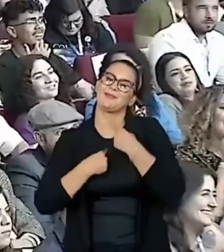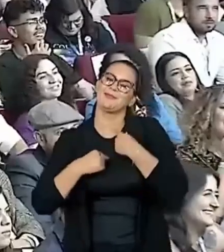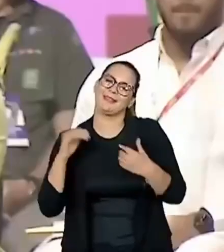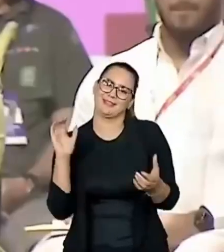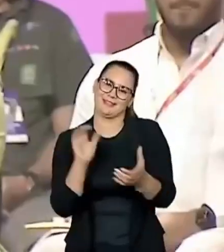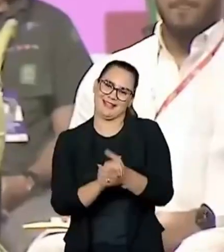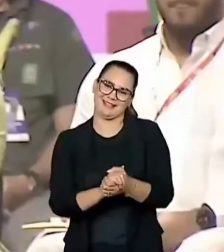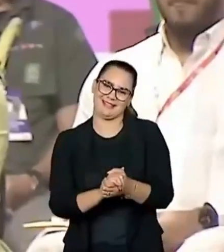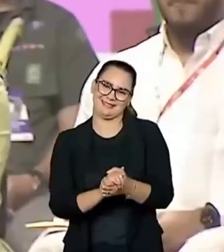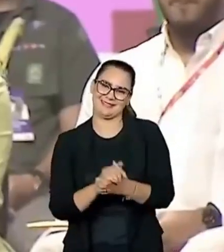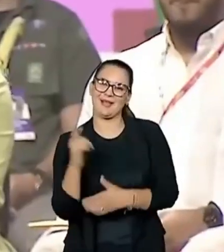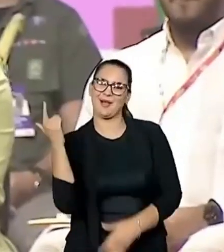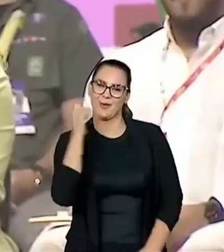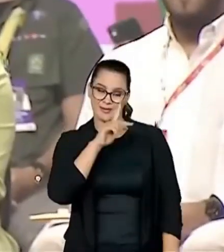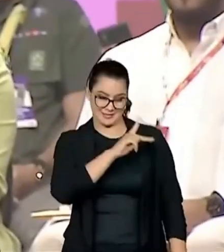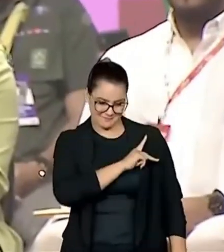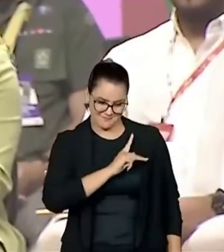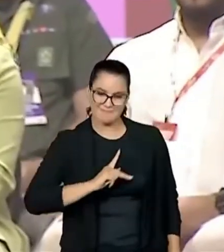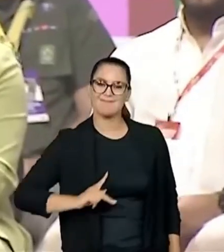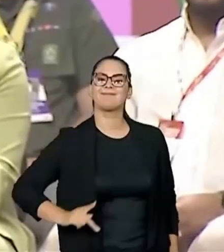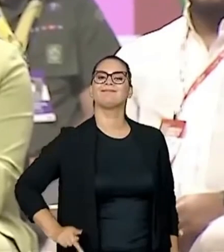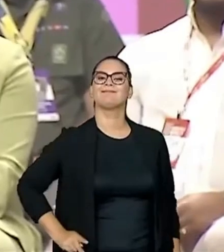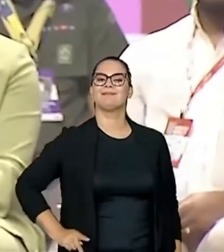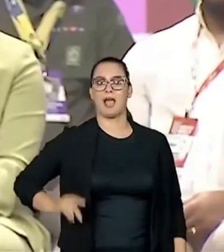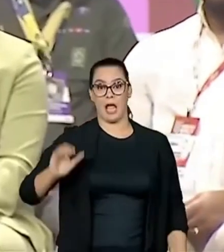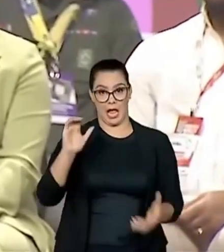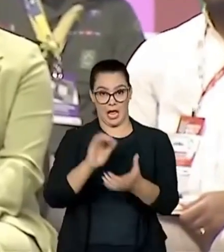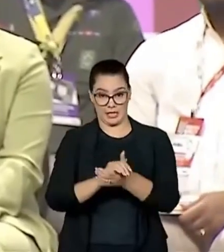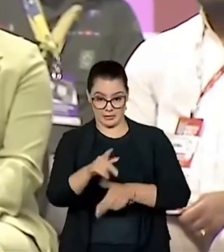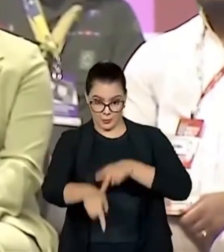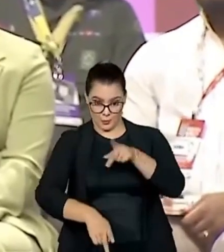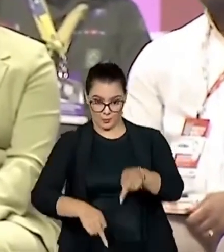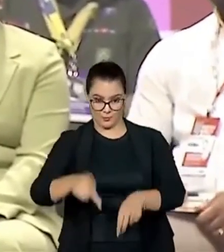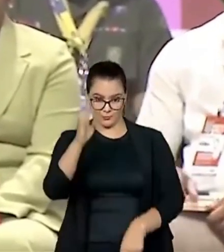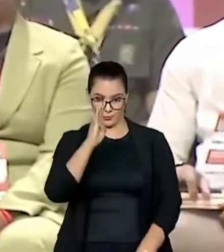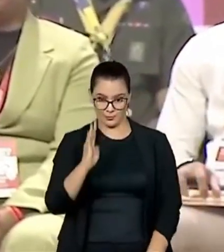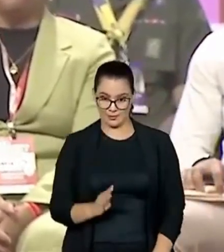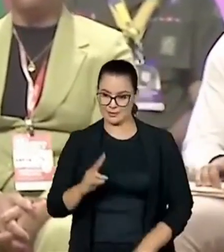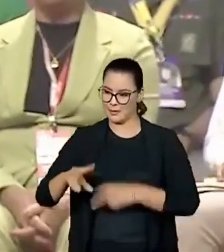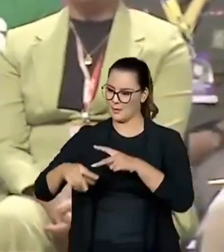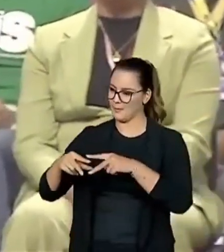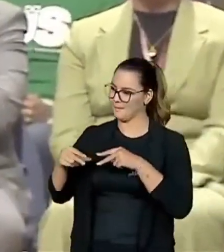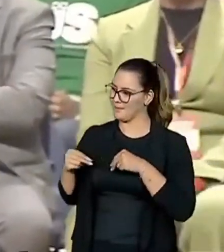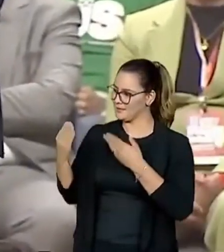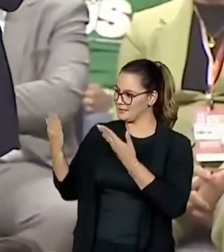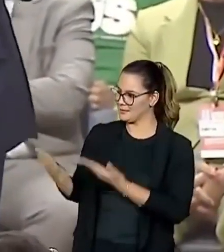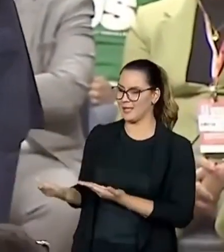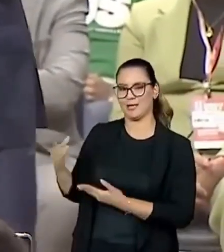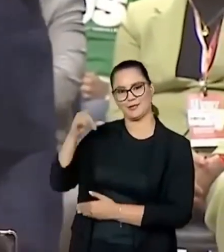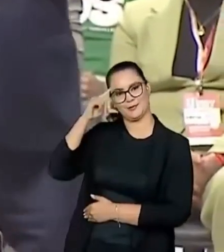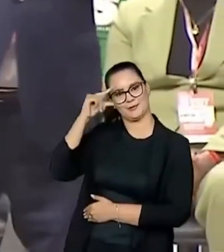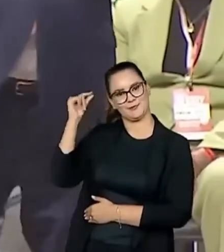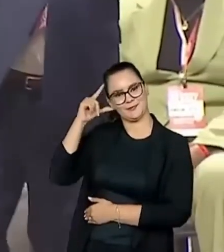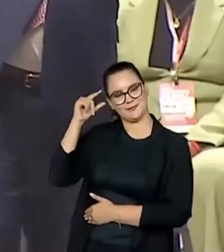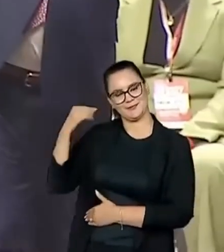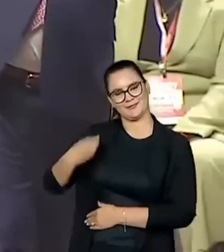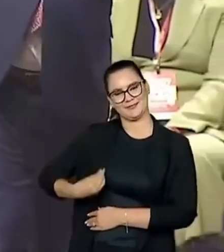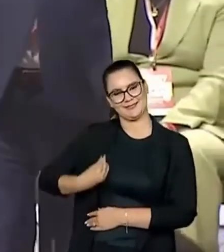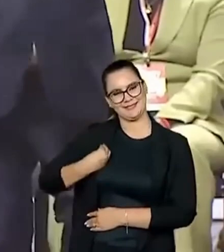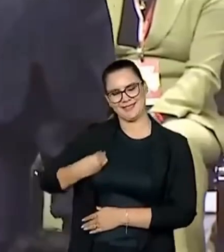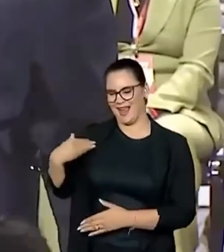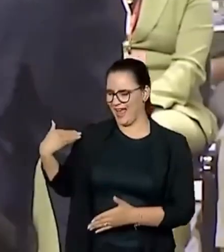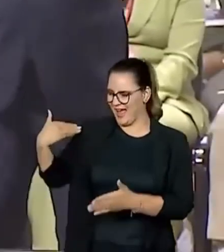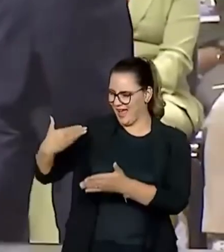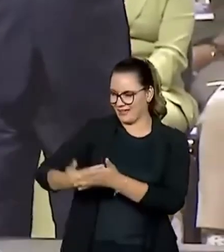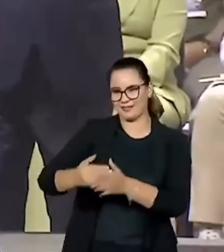a presidência. Casei com o povo brasileiro e ganhei de presente a companheira Janja para viver até